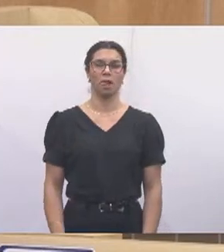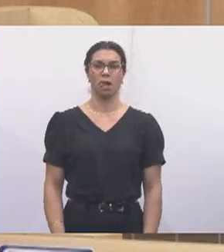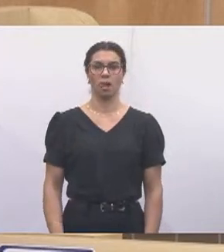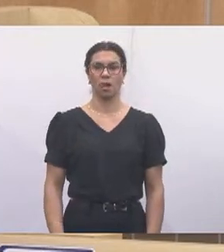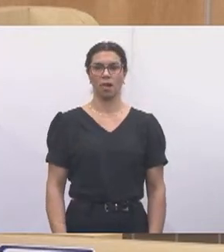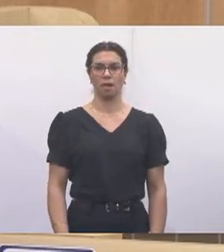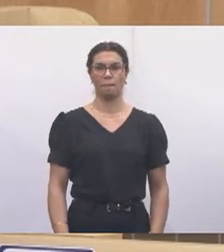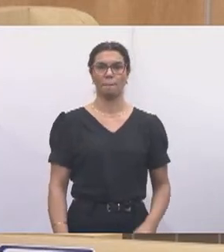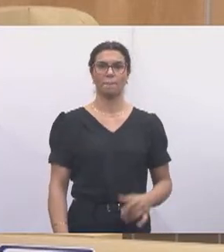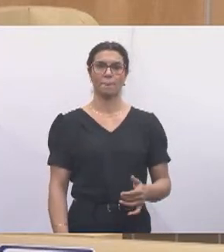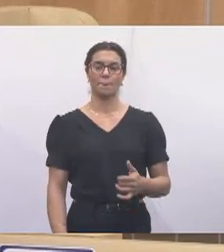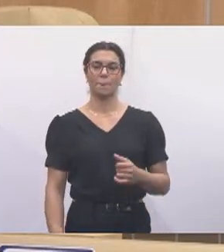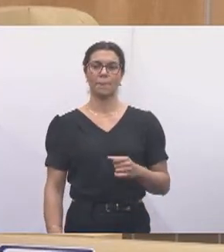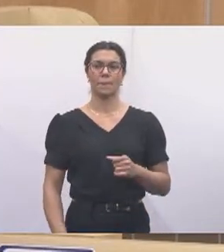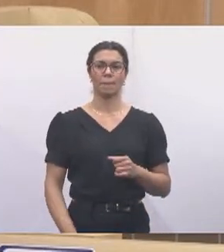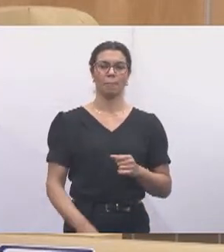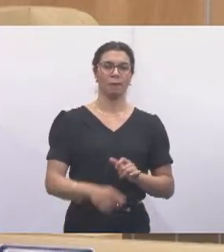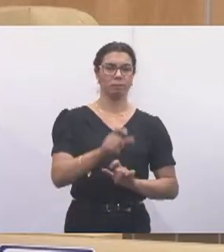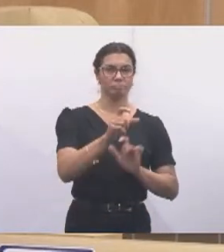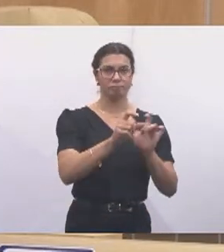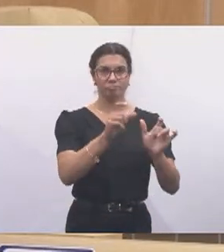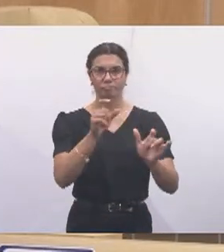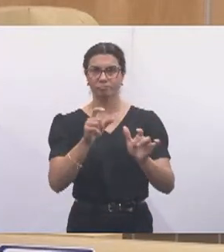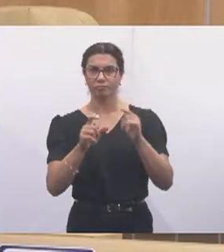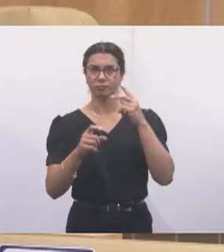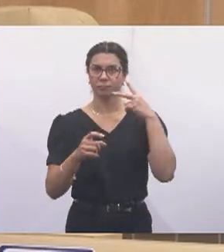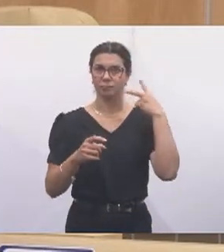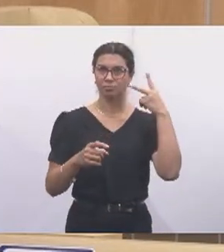vereador X, Y, Z